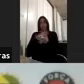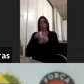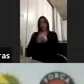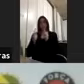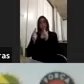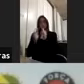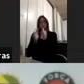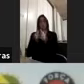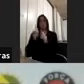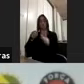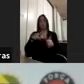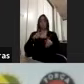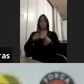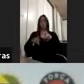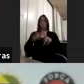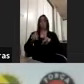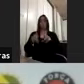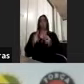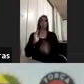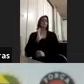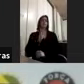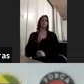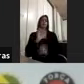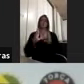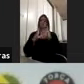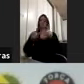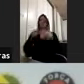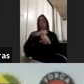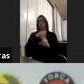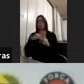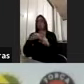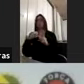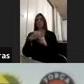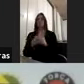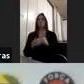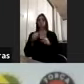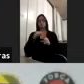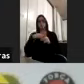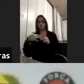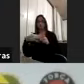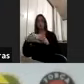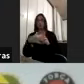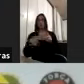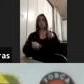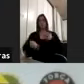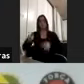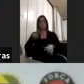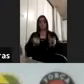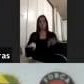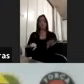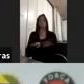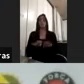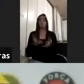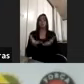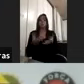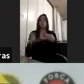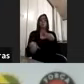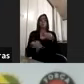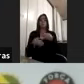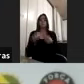pública. E eu quero que você fale um pouco para nós aqui, como é que estão as coisas, como é que está a porta de fábrica,